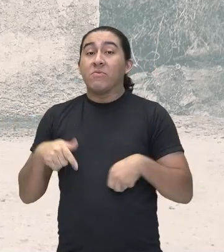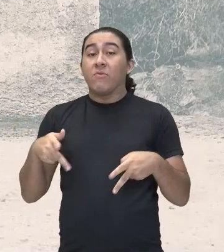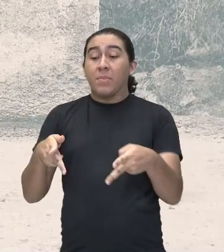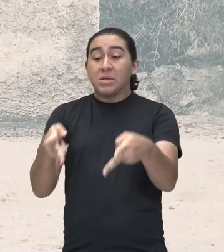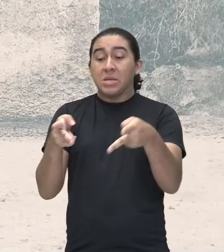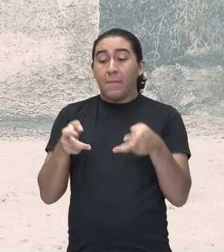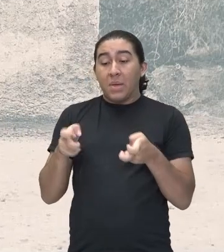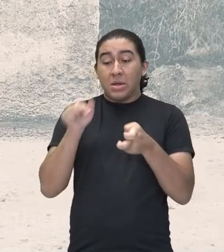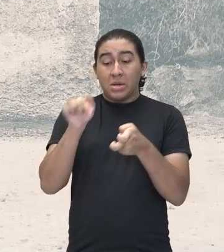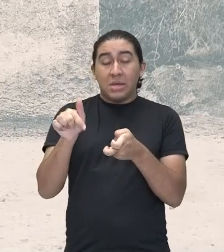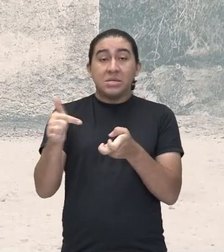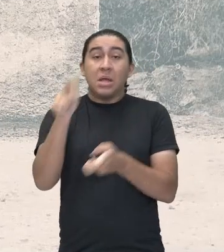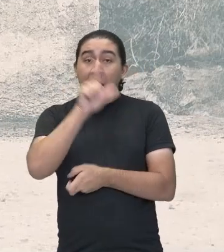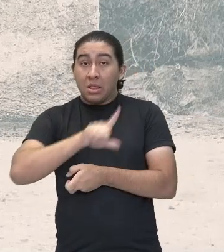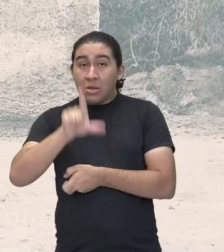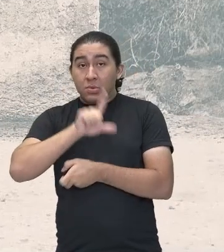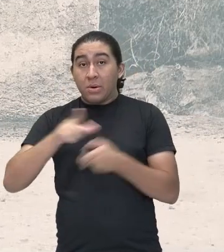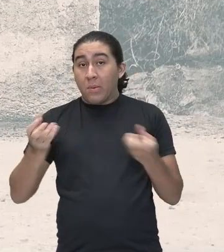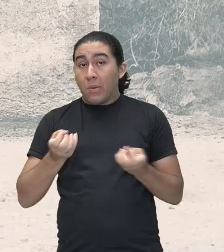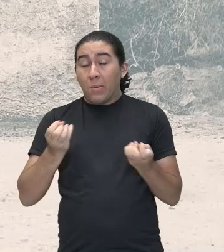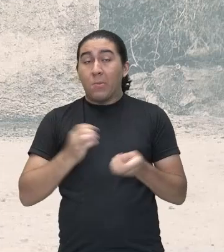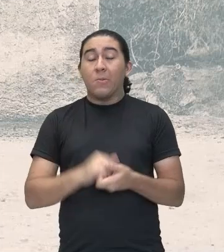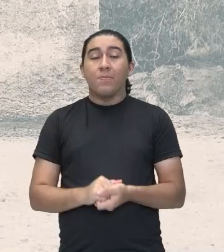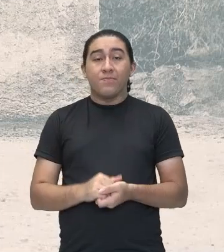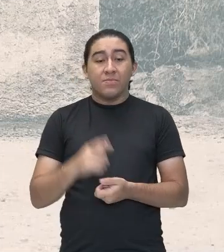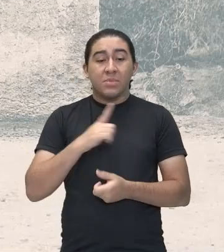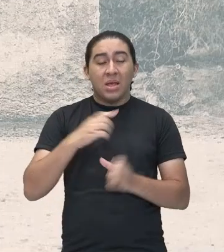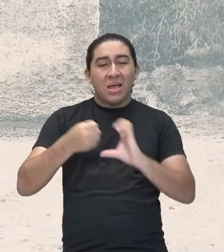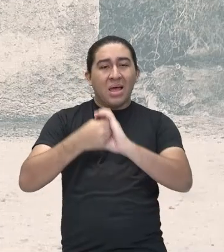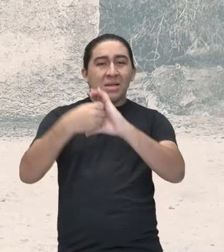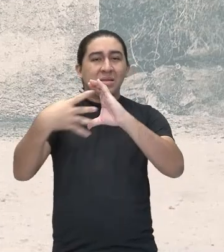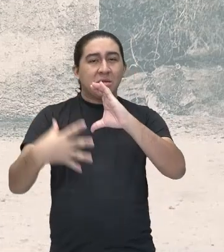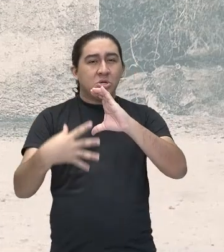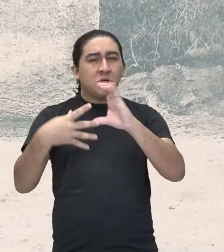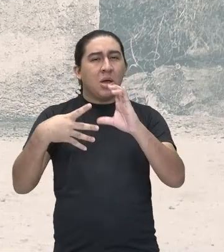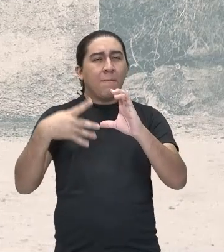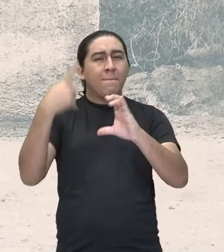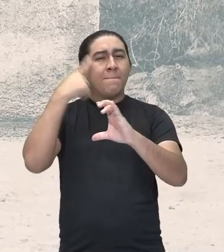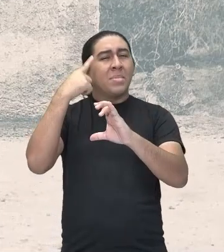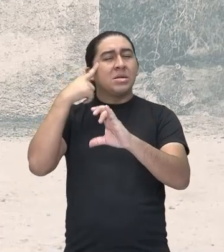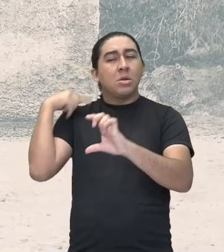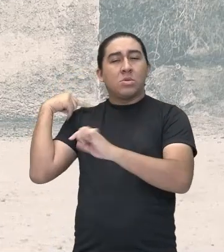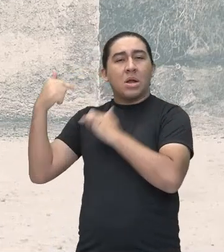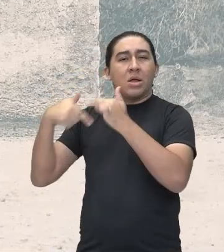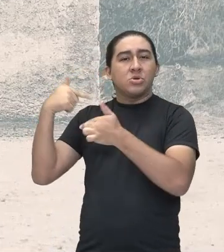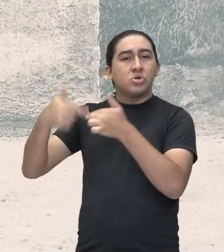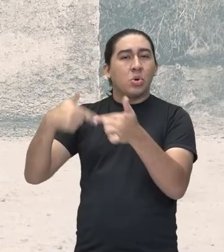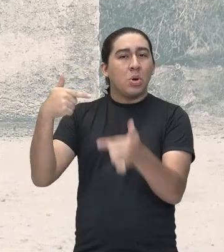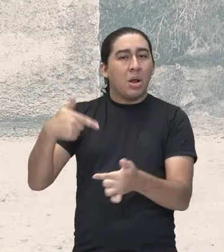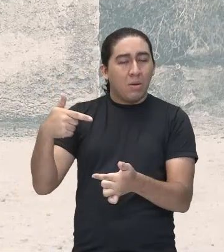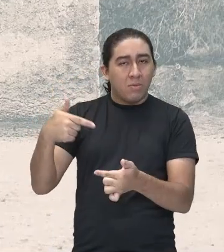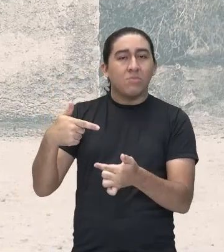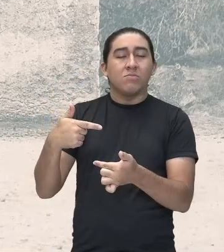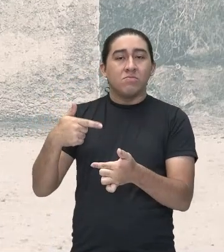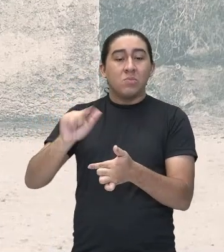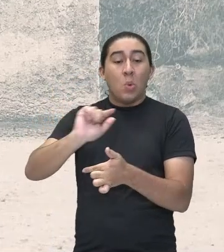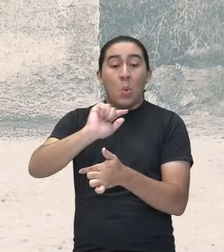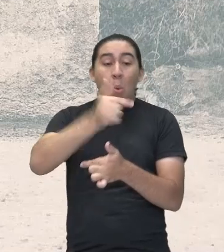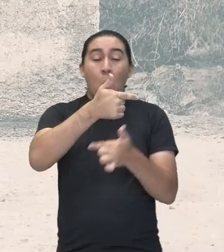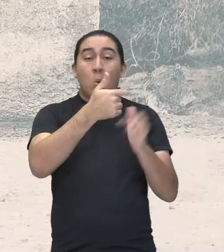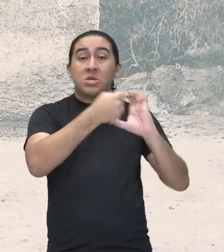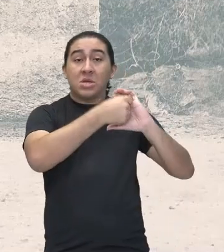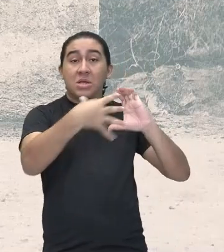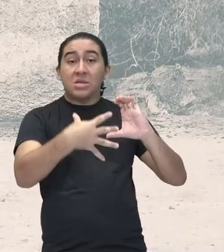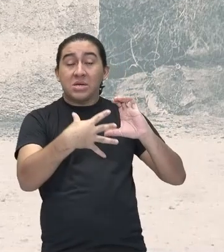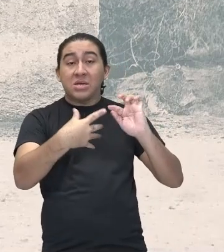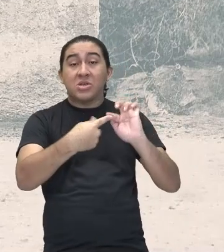produção literária traços que os ligam a uma tradição, certo? A estética de outras escolas